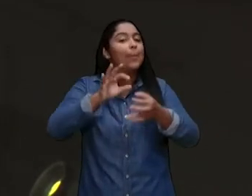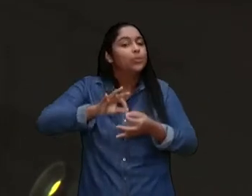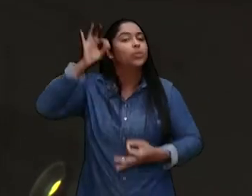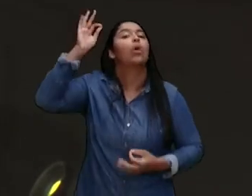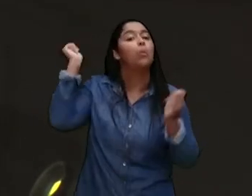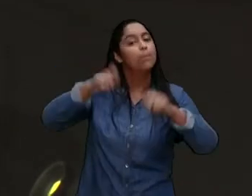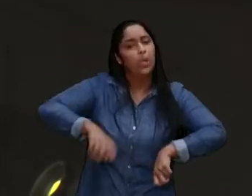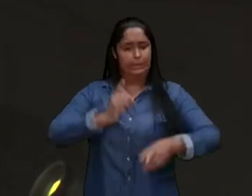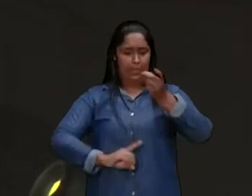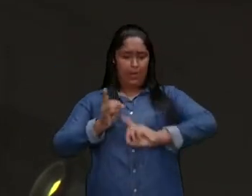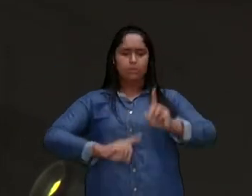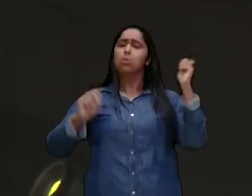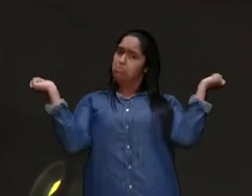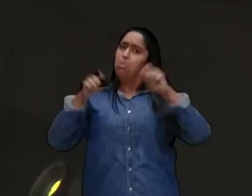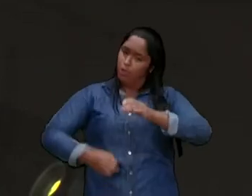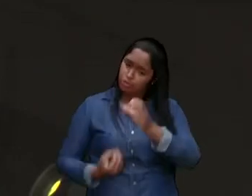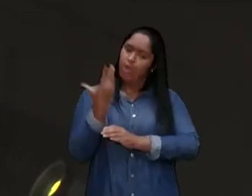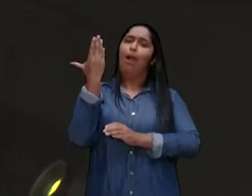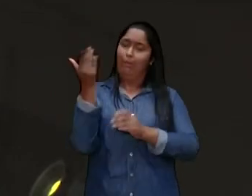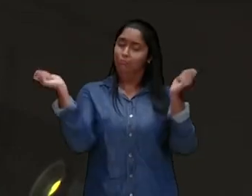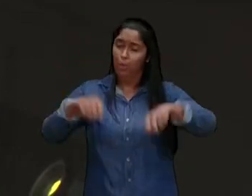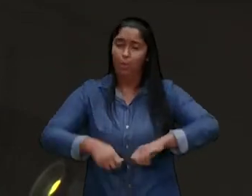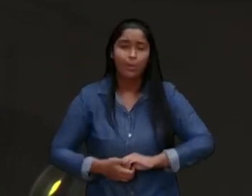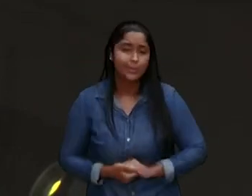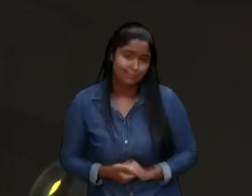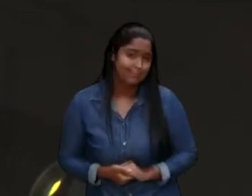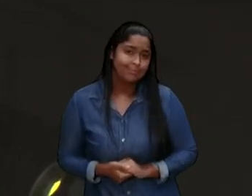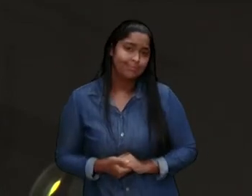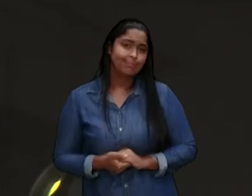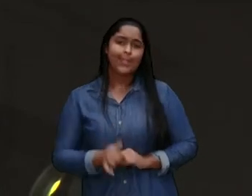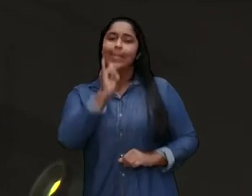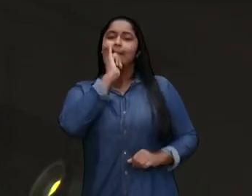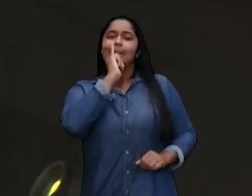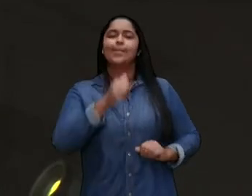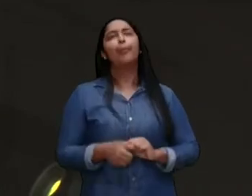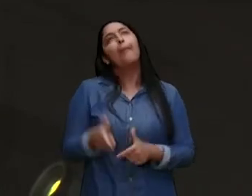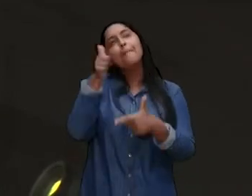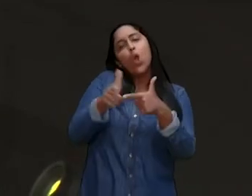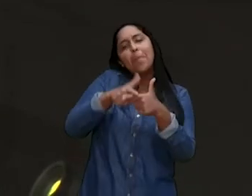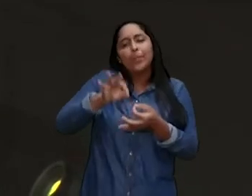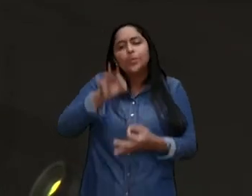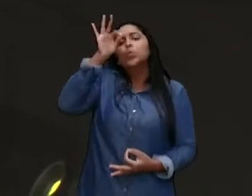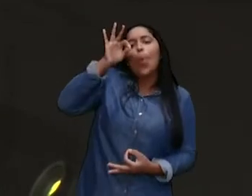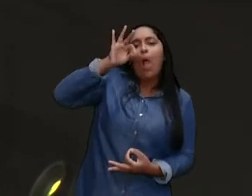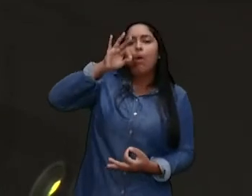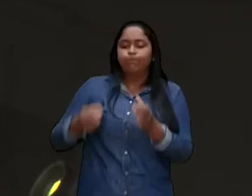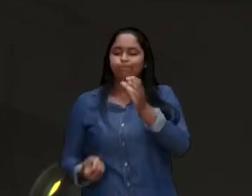pode gerar uma dor crônica pode um plano espiritual pode gerar uma doença sim